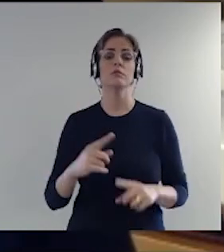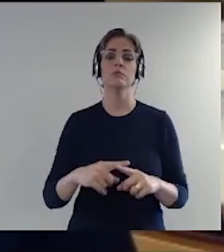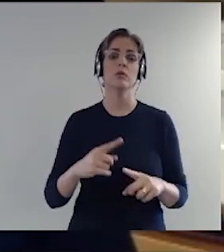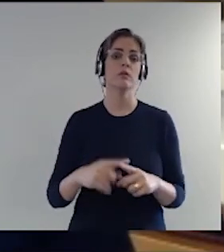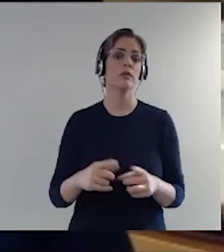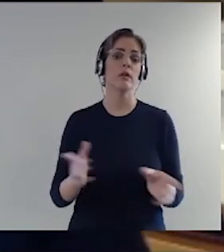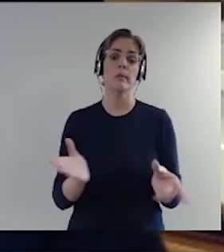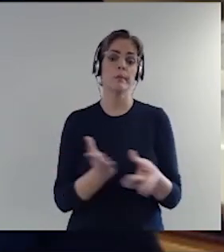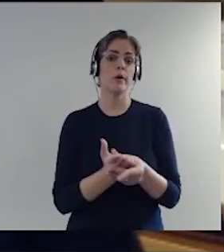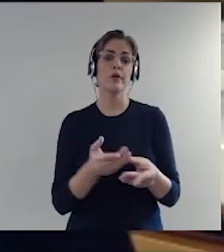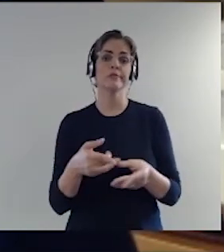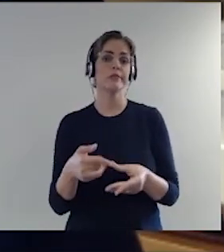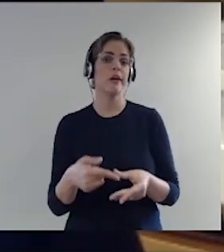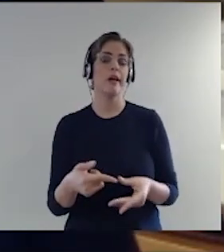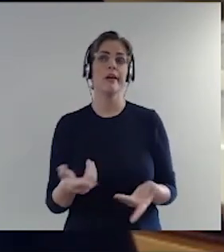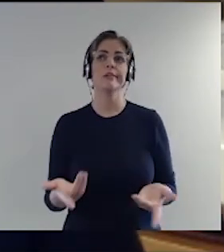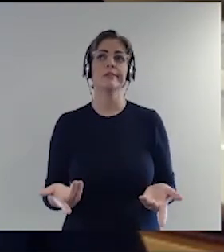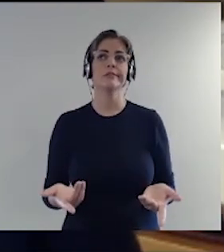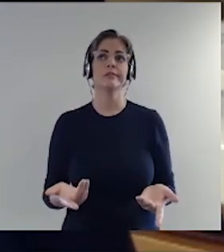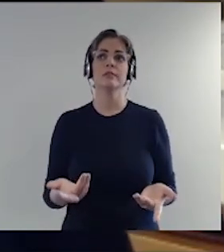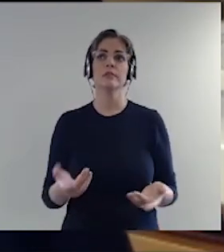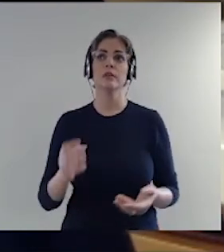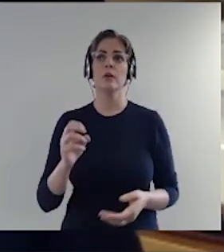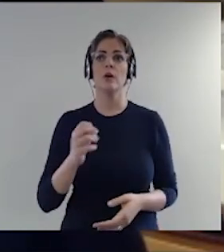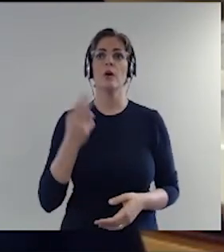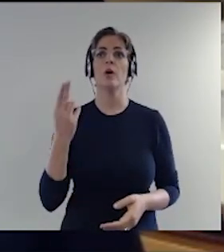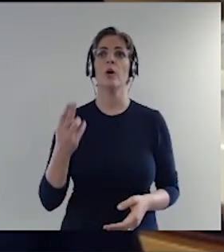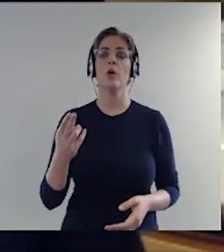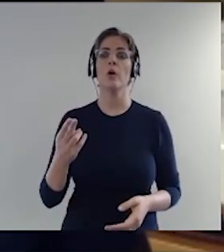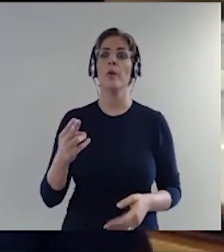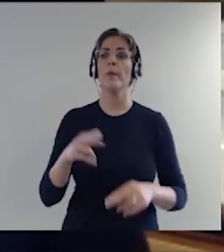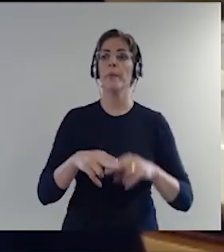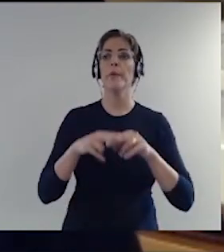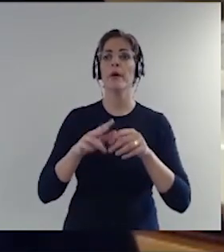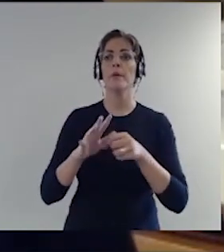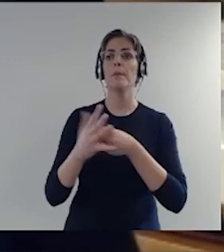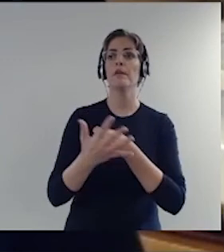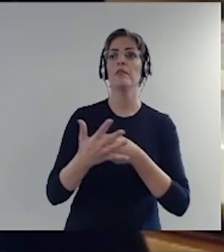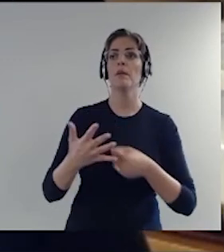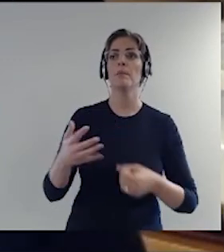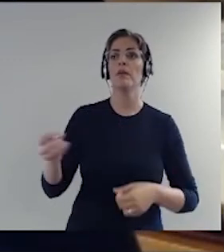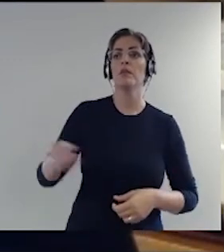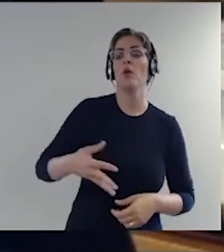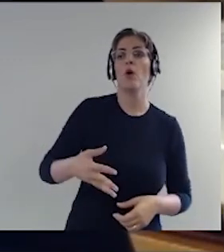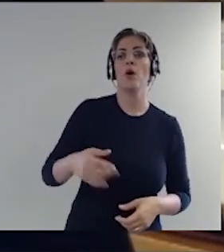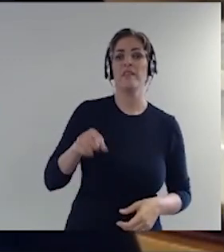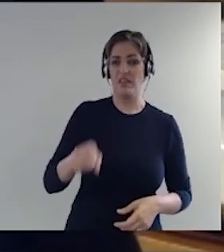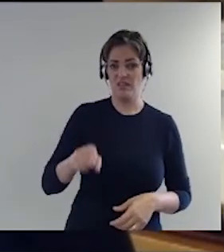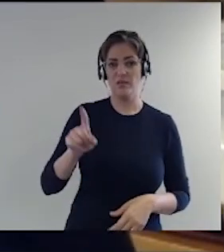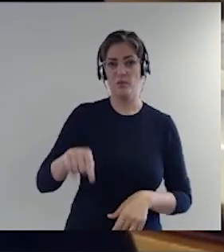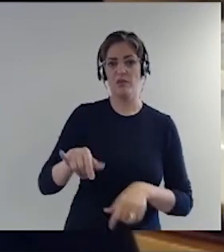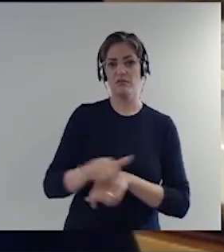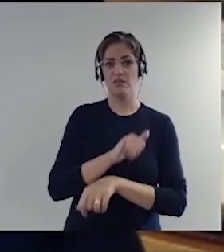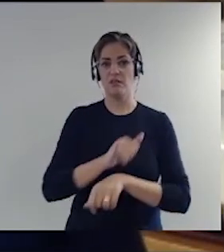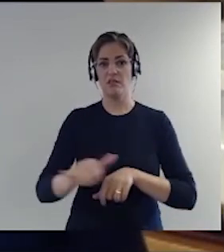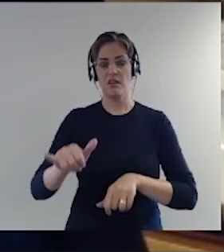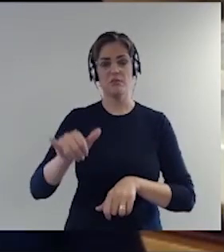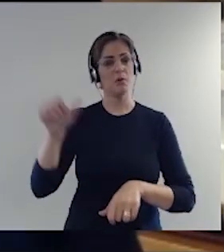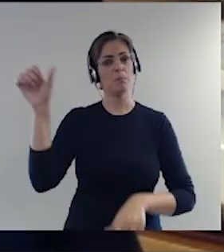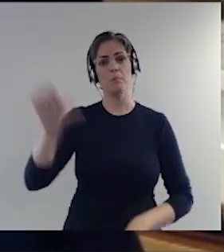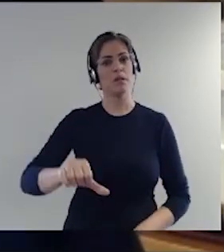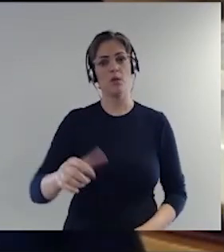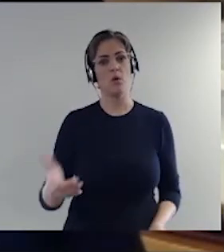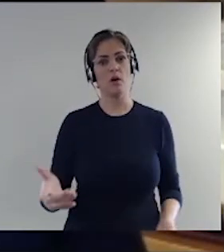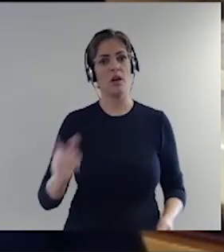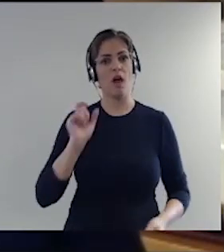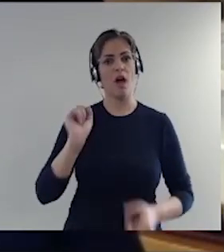nossos processos e que, às vezes, as situações novas de pandemia sirvam como instrumento de agravamento